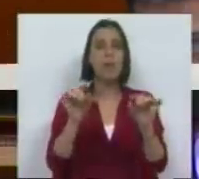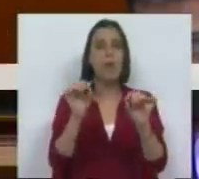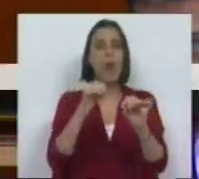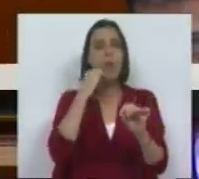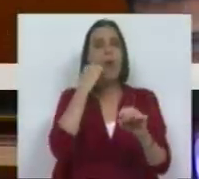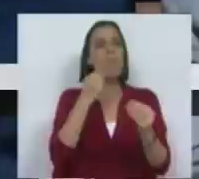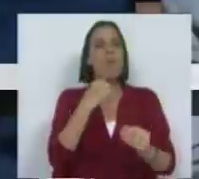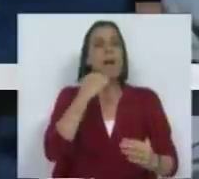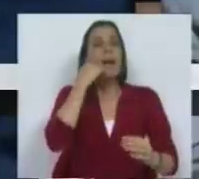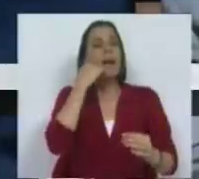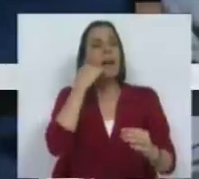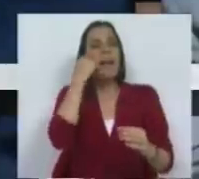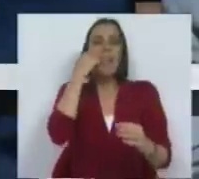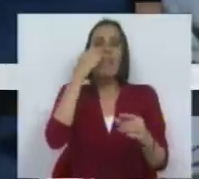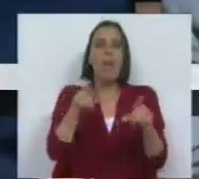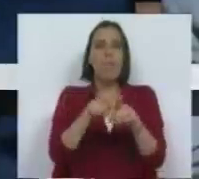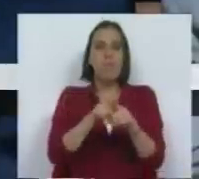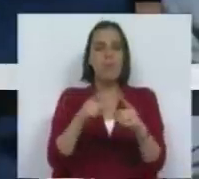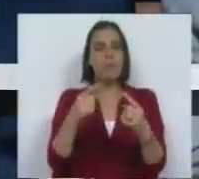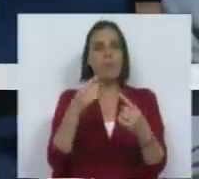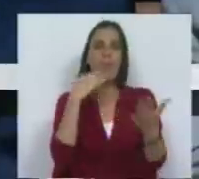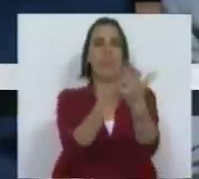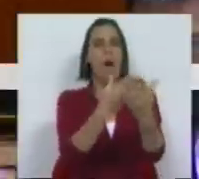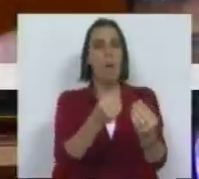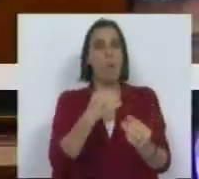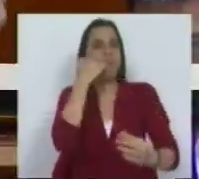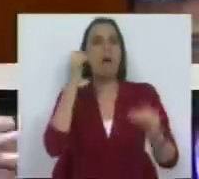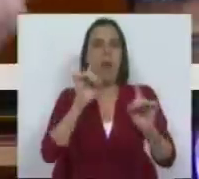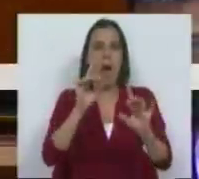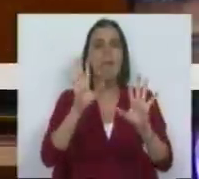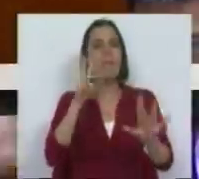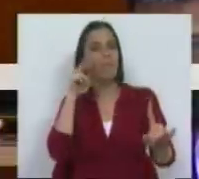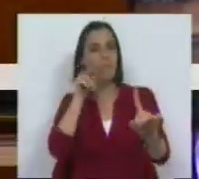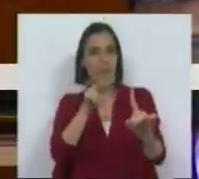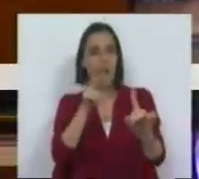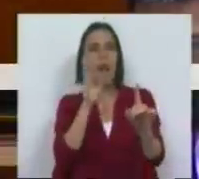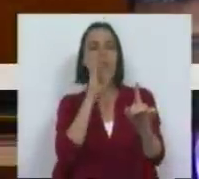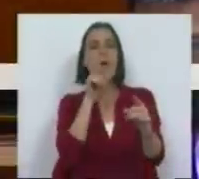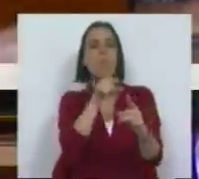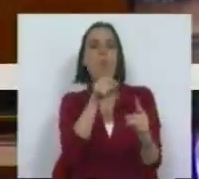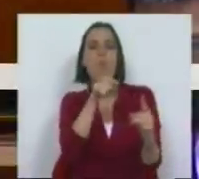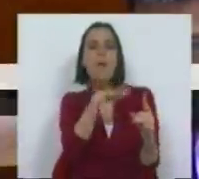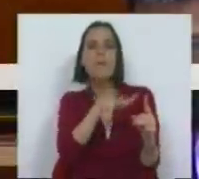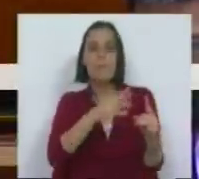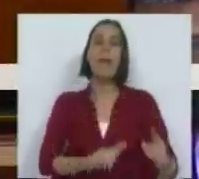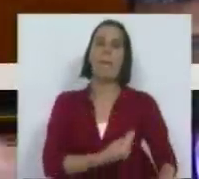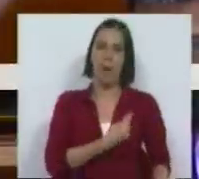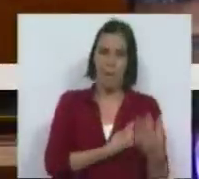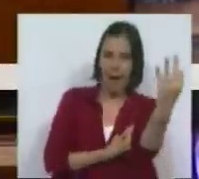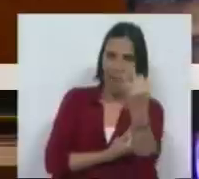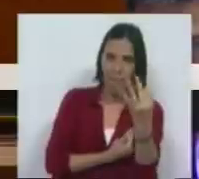a gravidade que lhe tem sido atribuída. Tem de ser vista com proporcionalidade. É